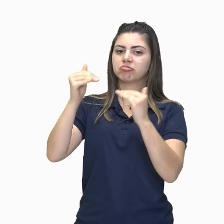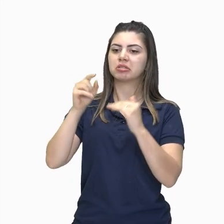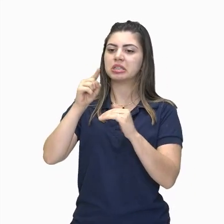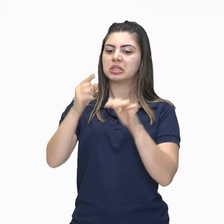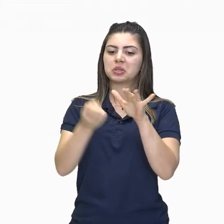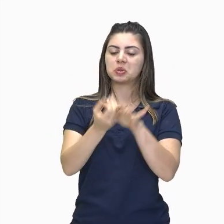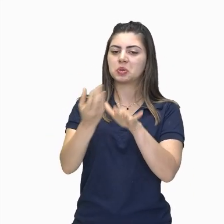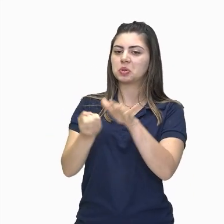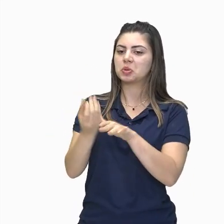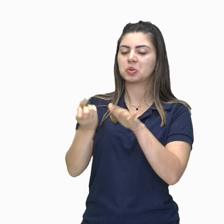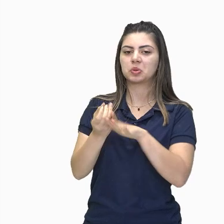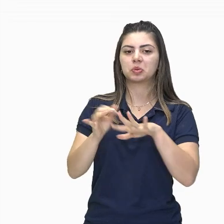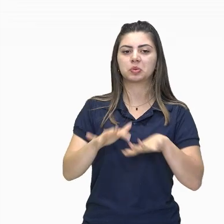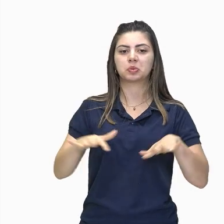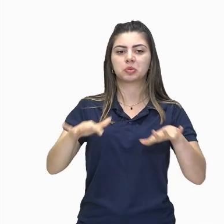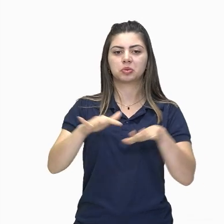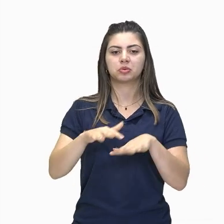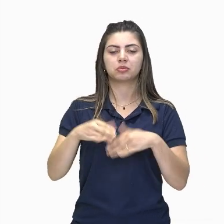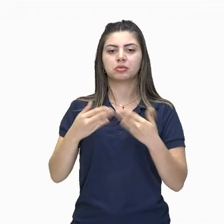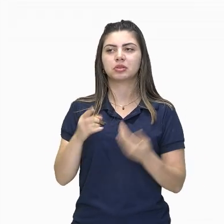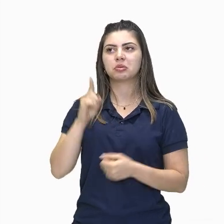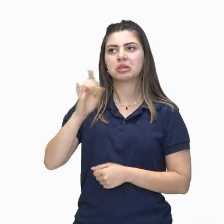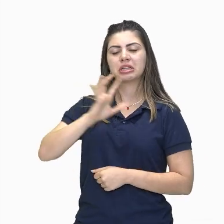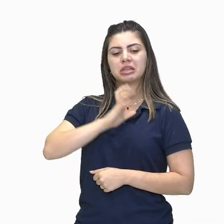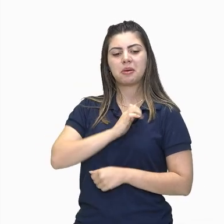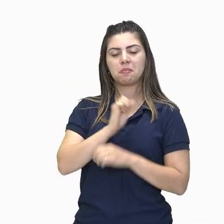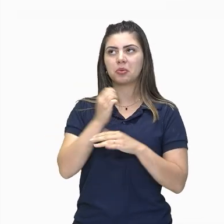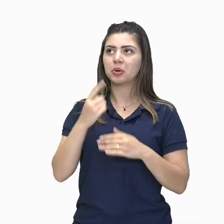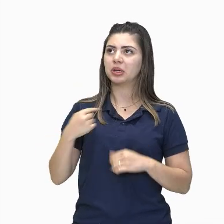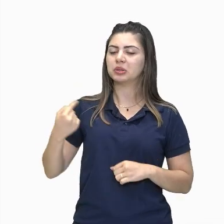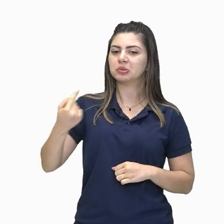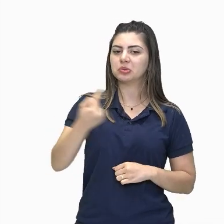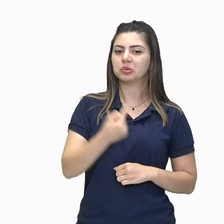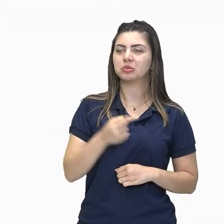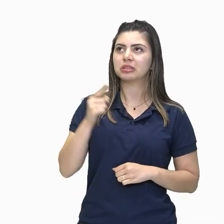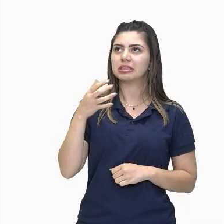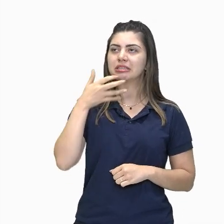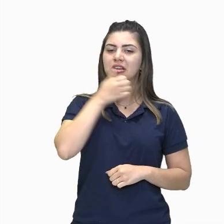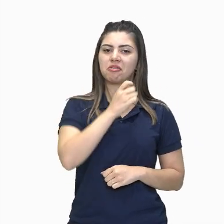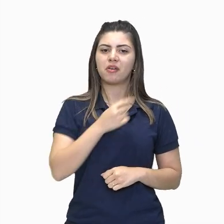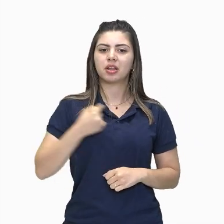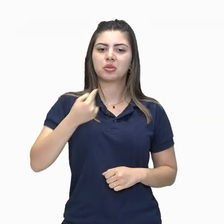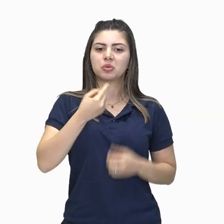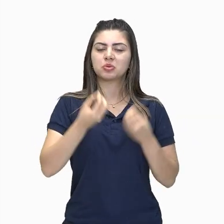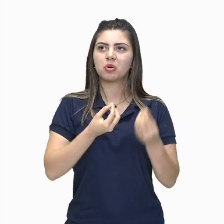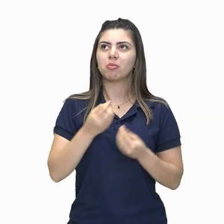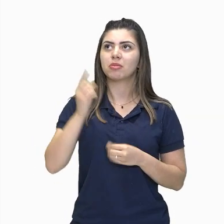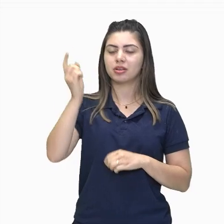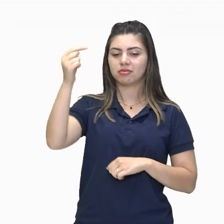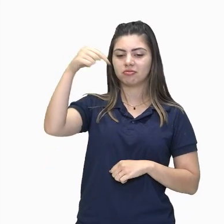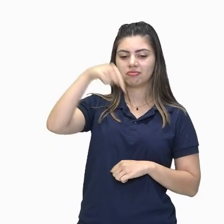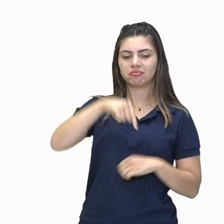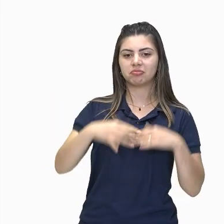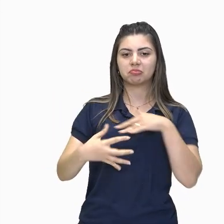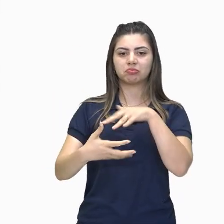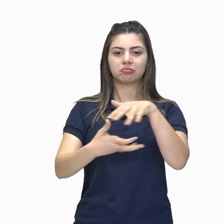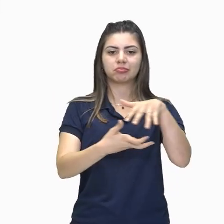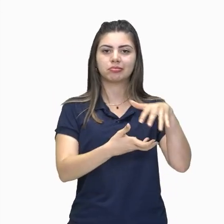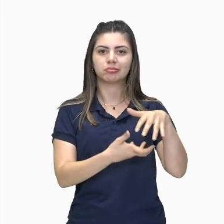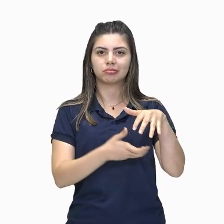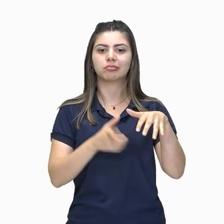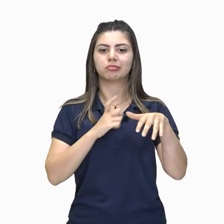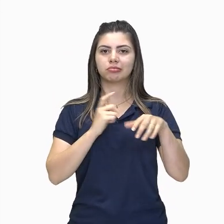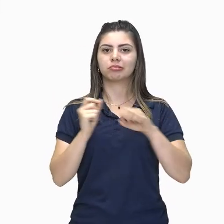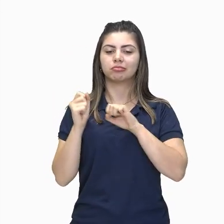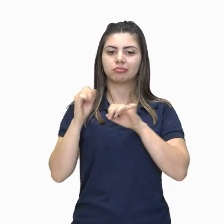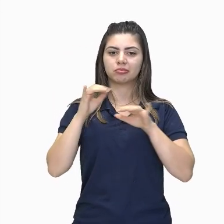foram feitas. E por amor de nós, e para nossa salvação, desceu dos céus, e se encarnou pelo Espírito